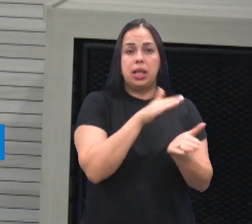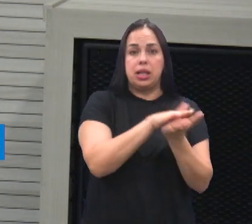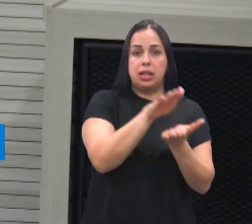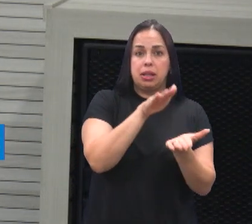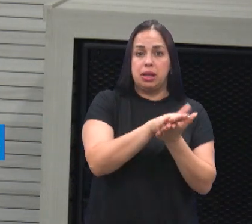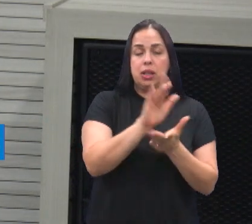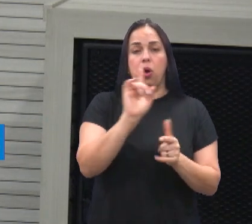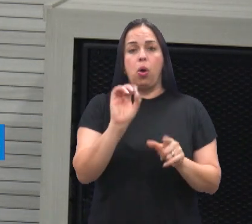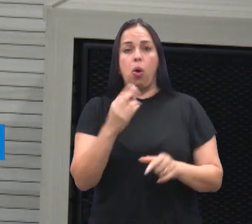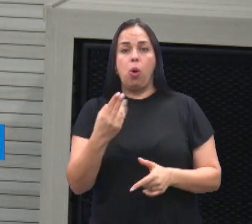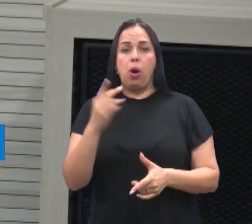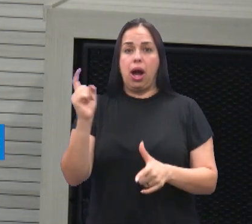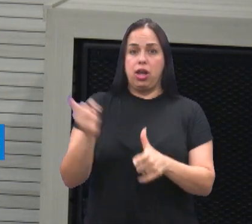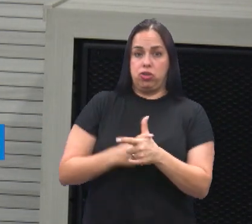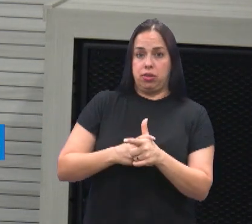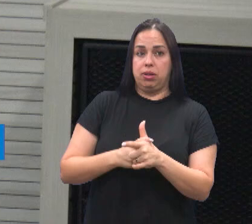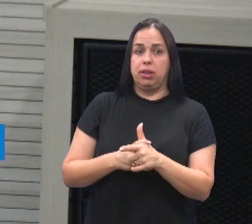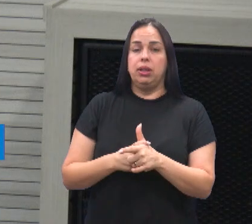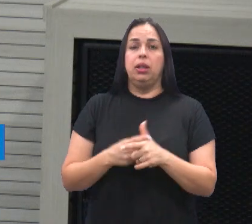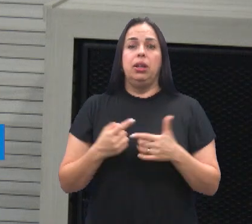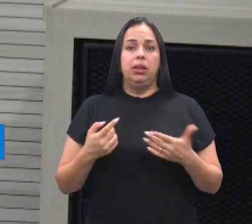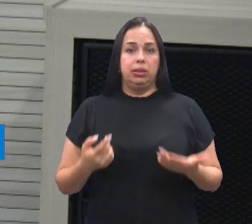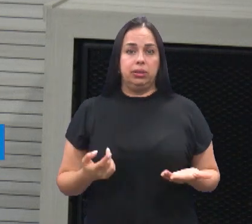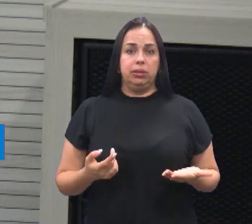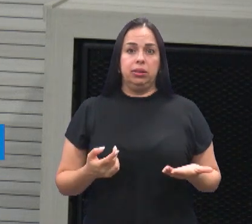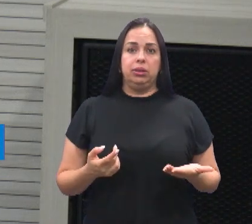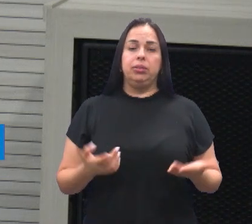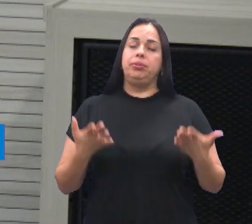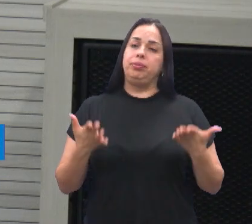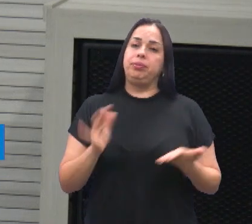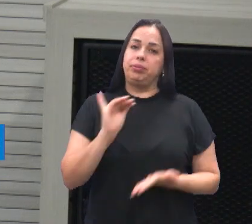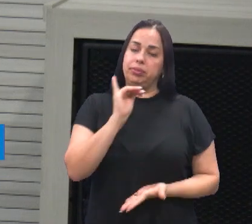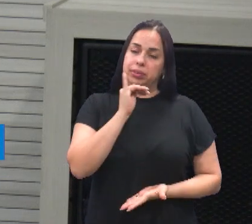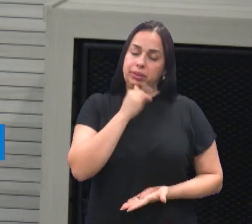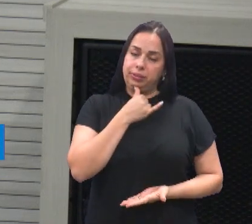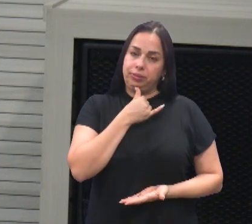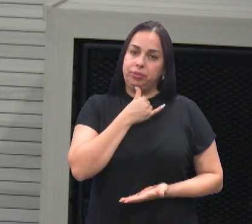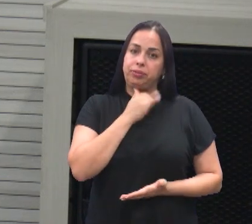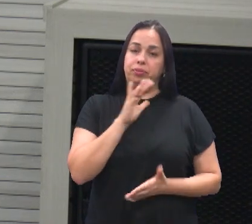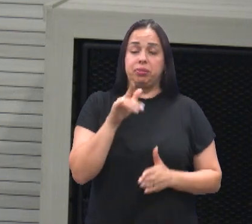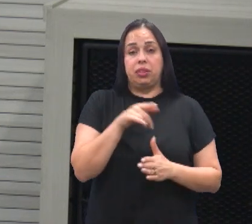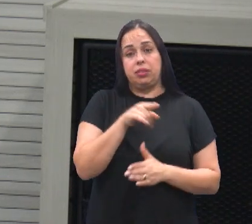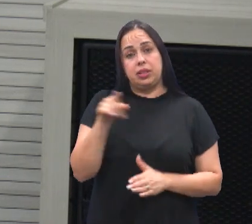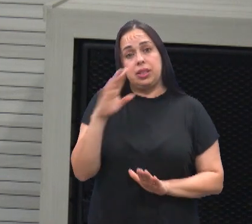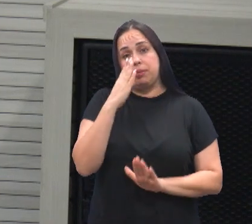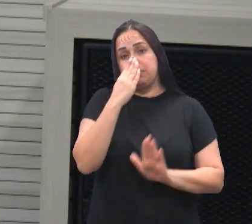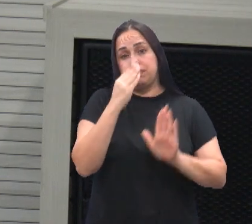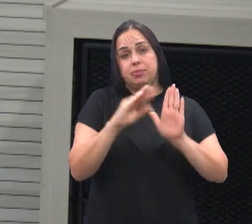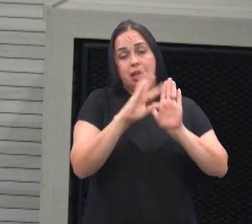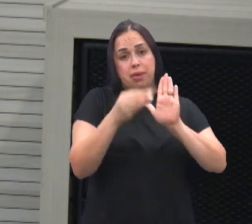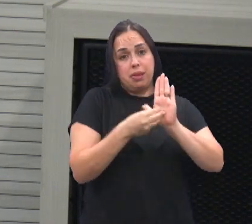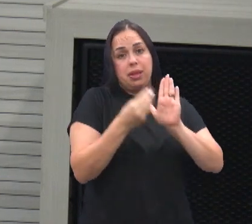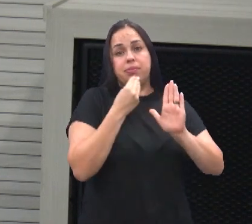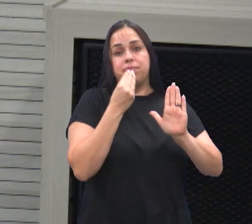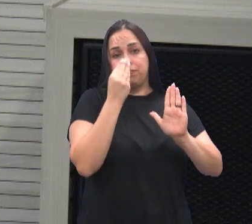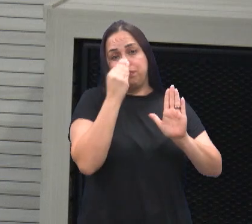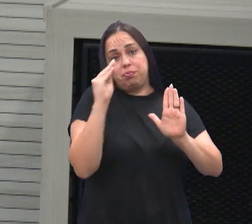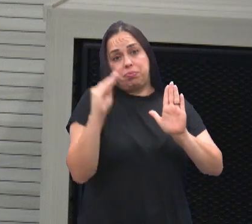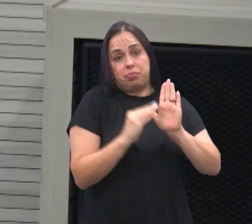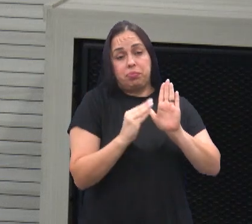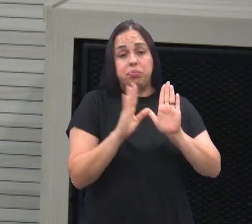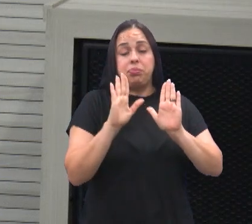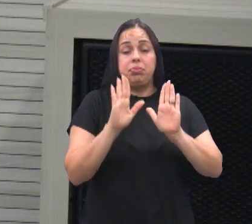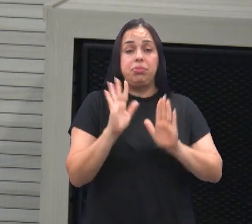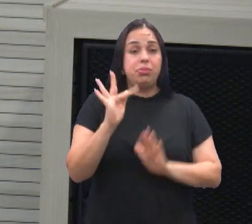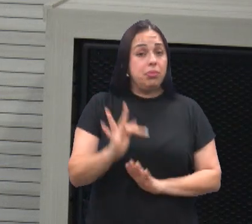e obrigações previstas, né? Mas, infelizmente, a emenda foi negada e a gente vai correr o risco de